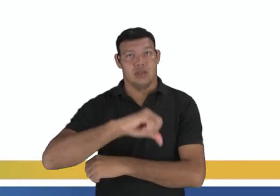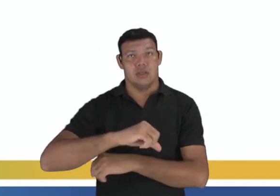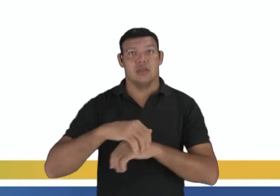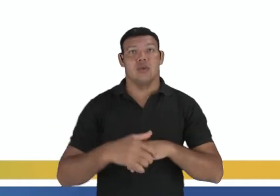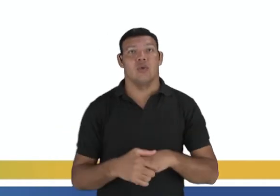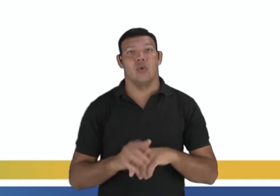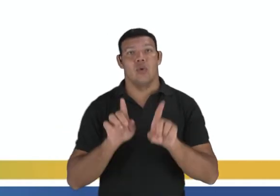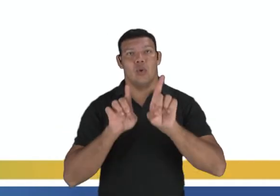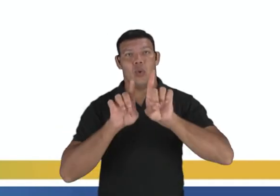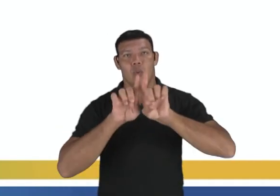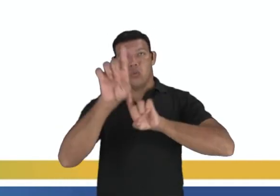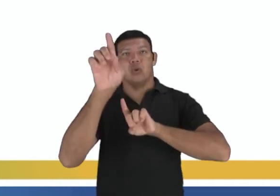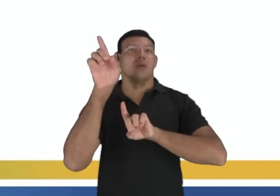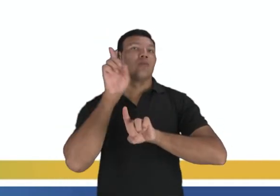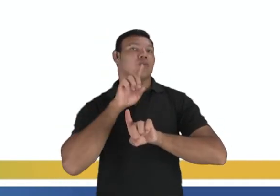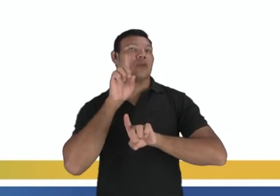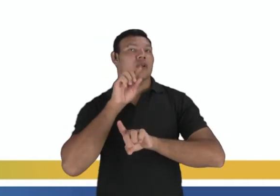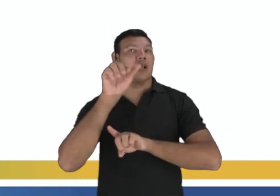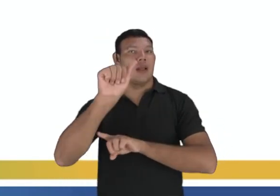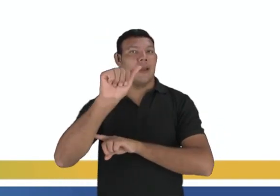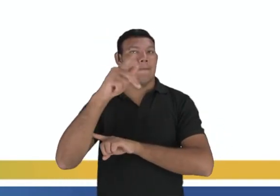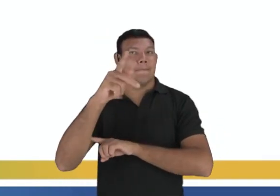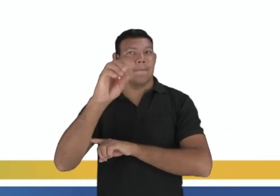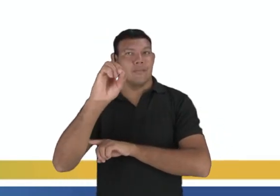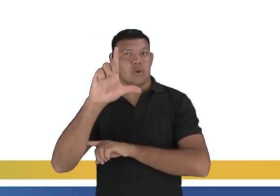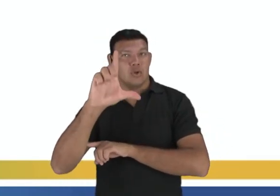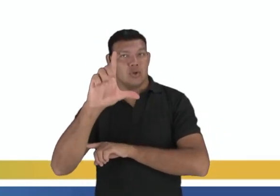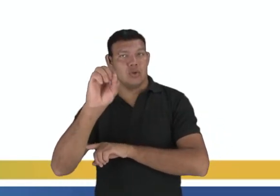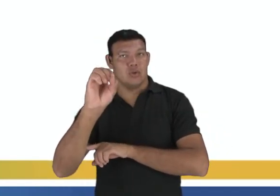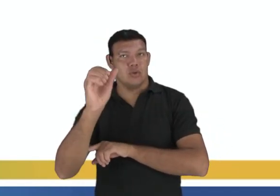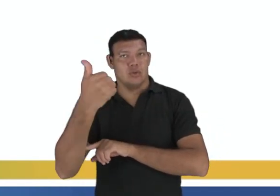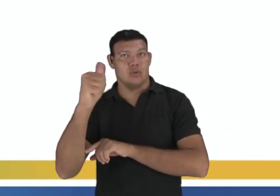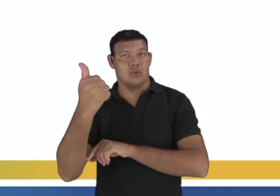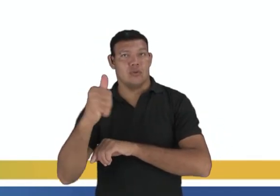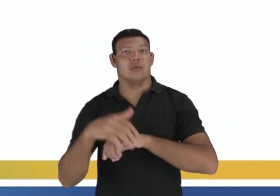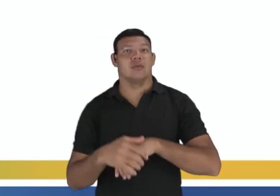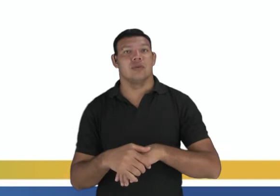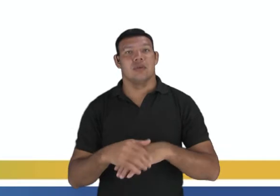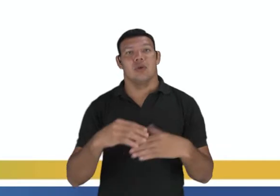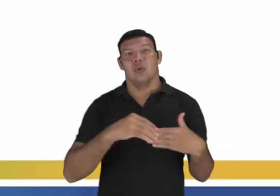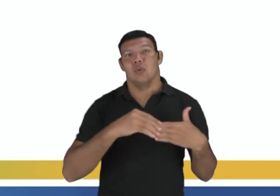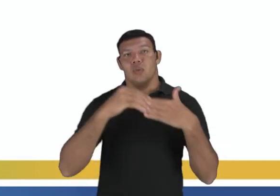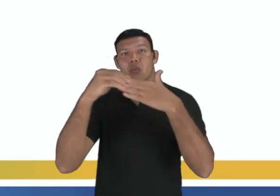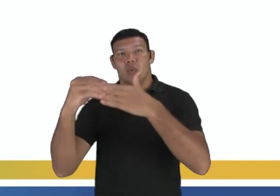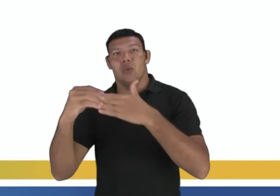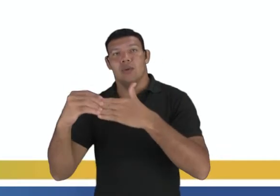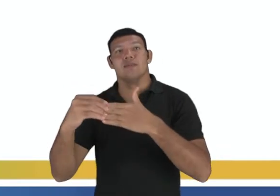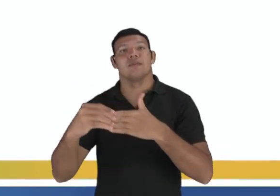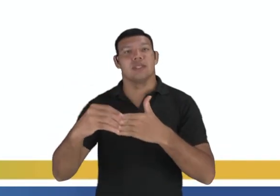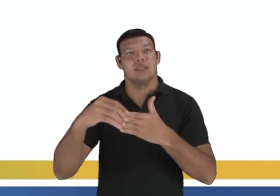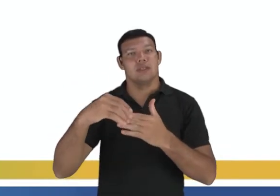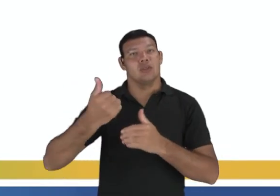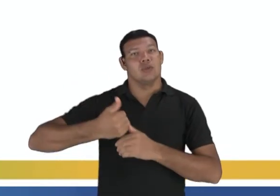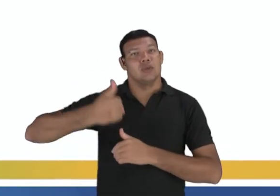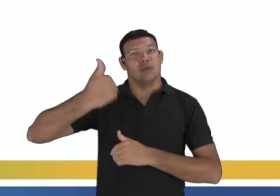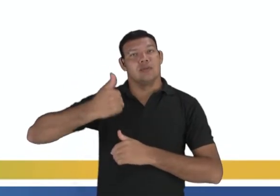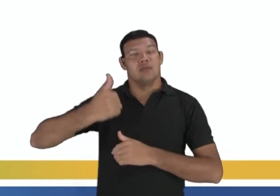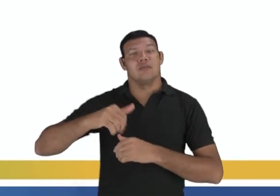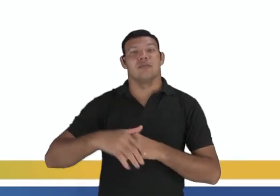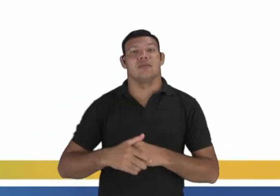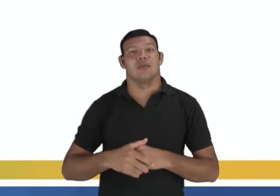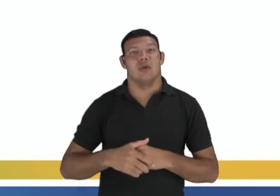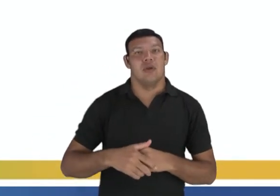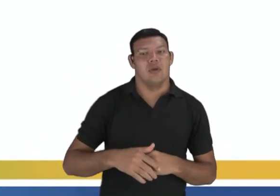telescópio, as pessoas puderam estudá-la com mais cuidado e com mais precisão, tá? Até chegar ao período da corrida espacial,